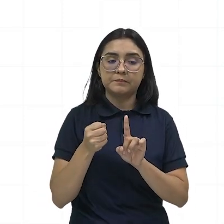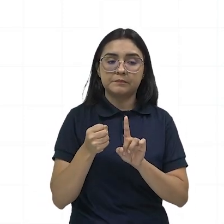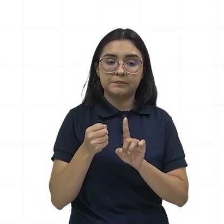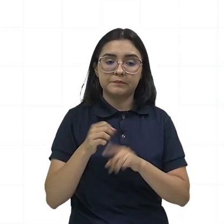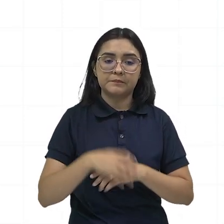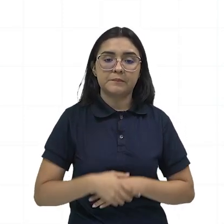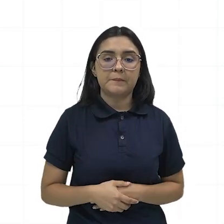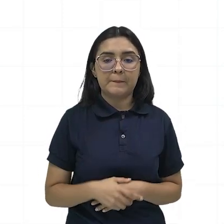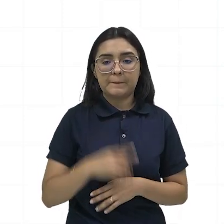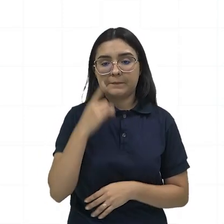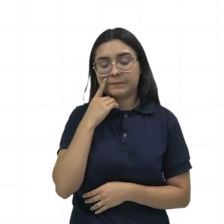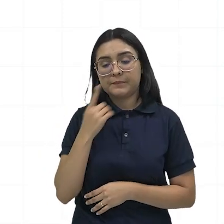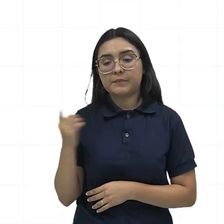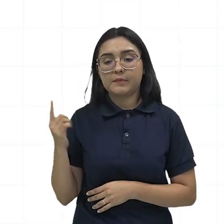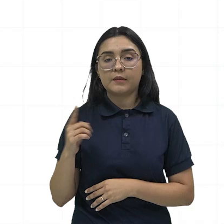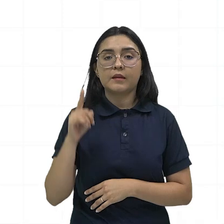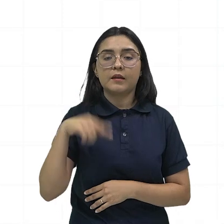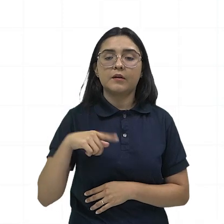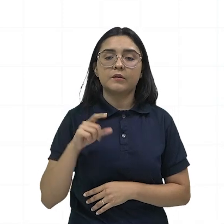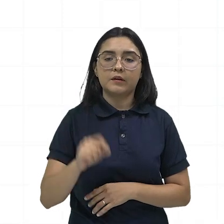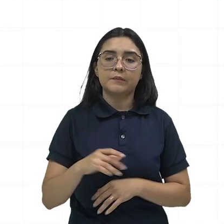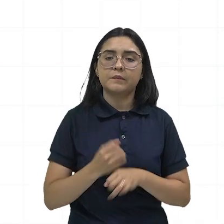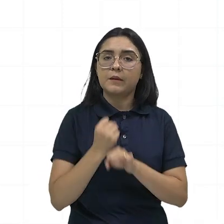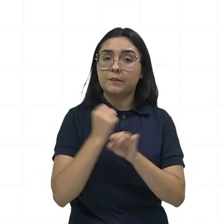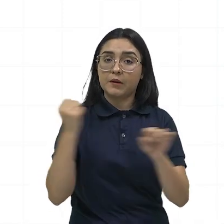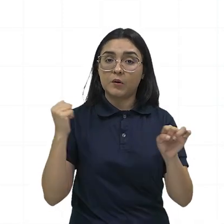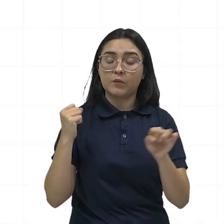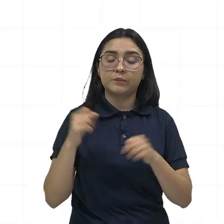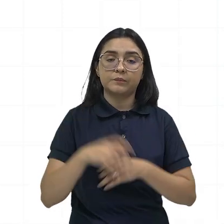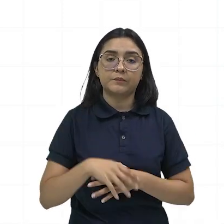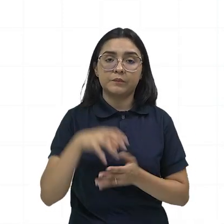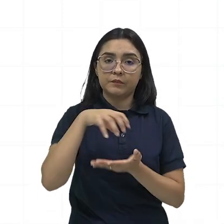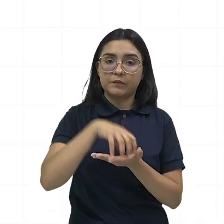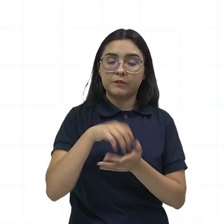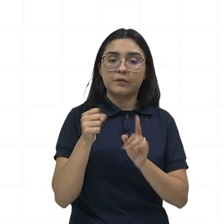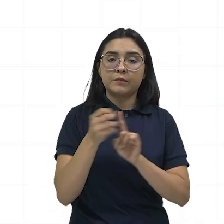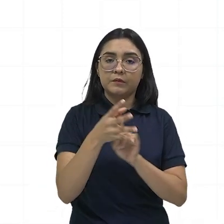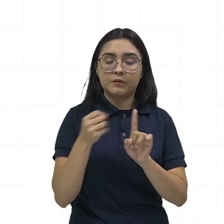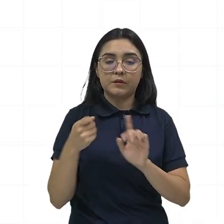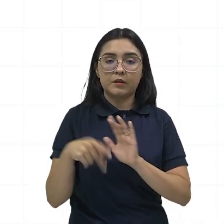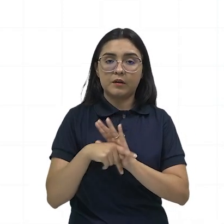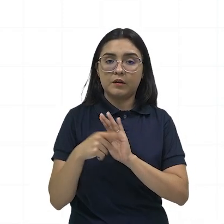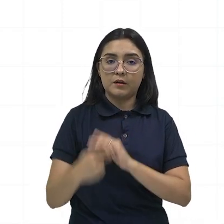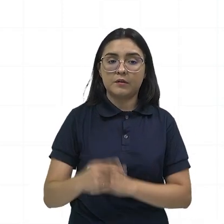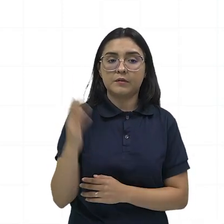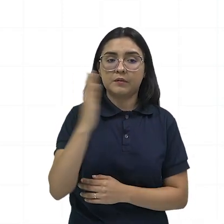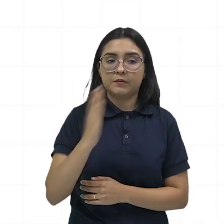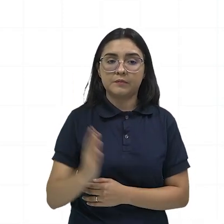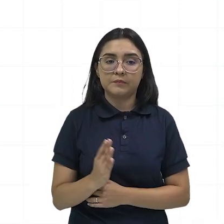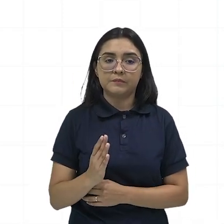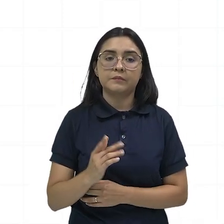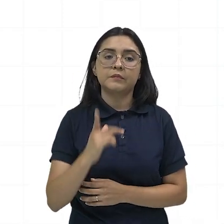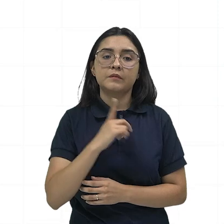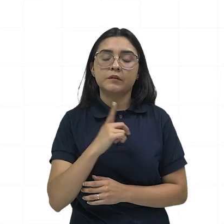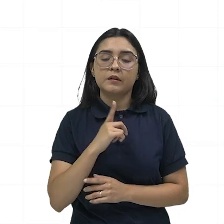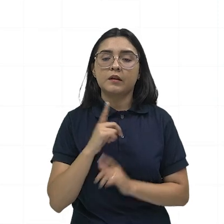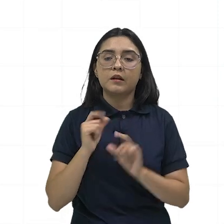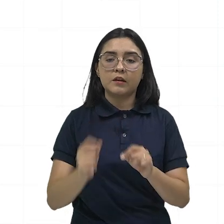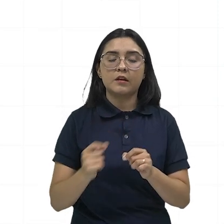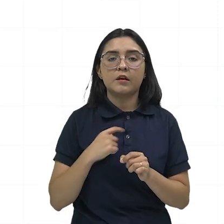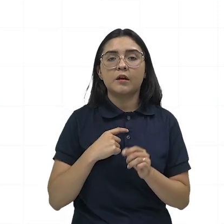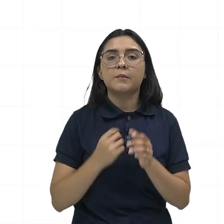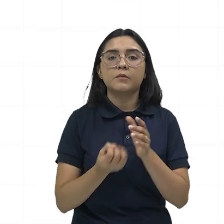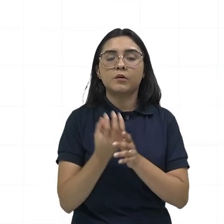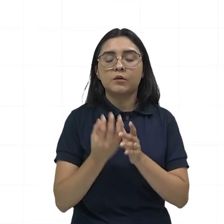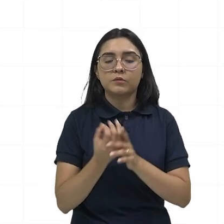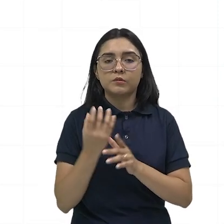de Sergipe, né? Que é a maior termoelétrica que nós temos. Movida a gás natural,